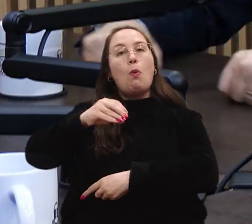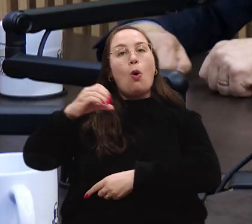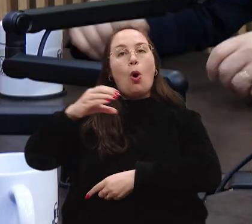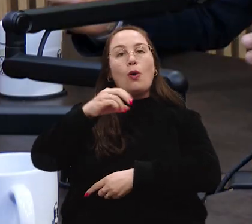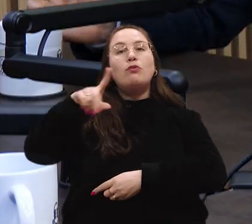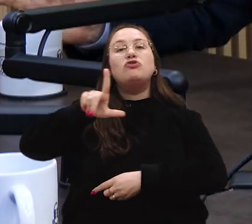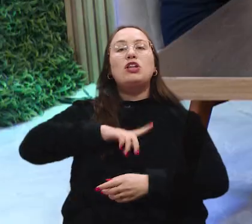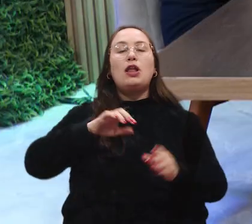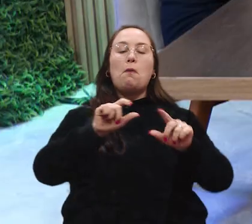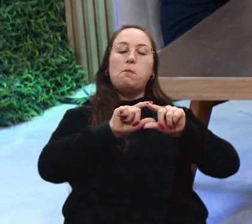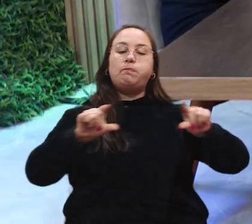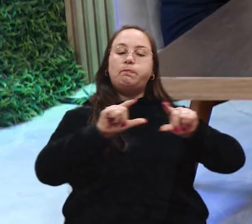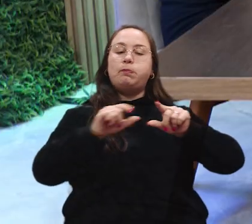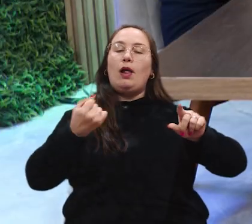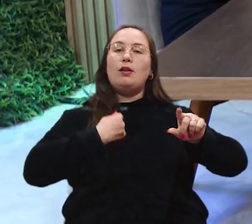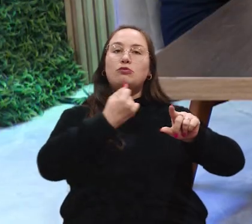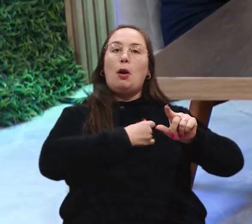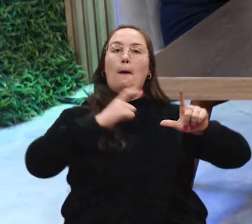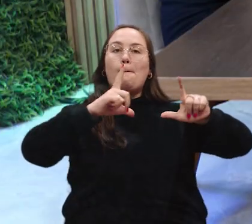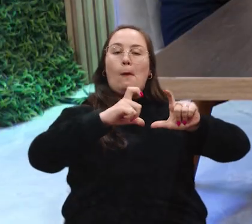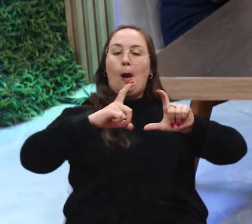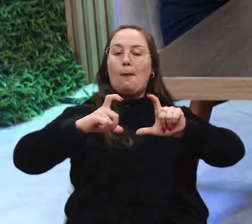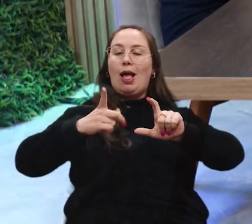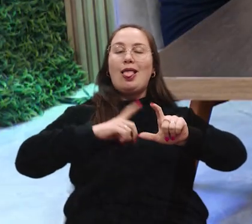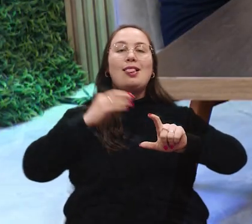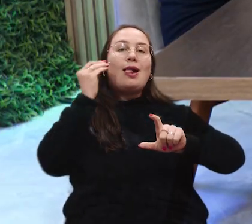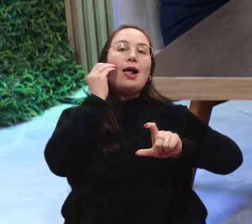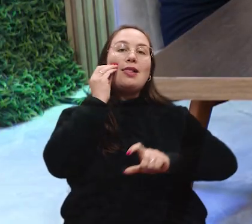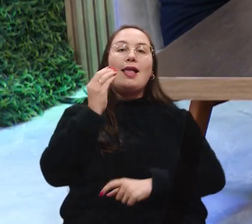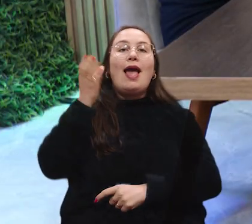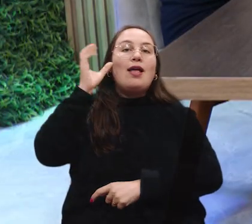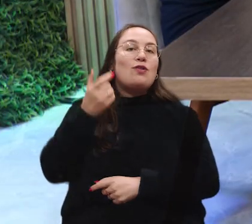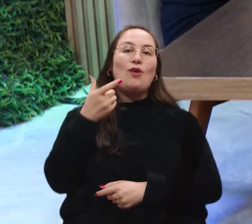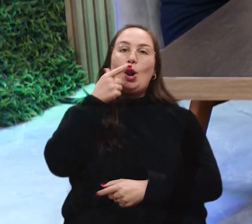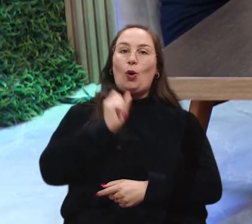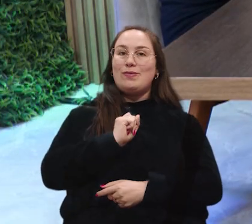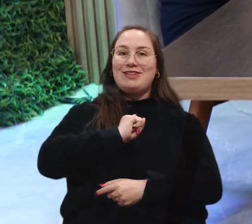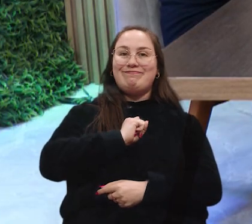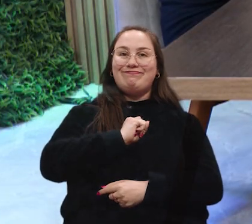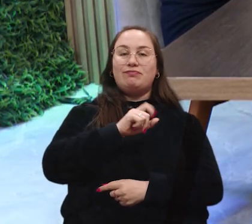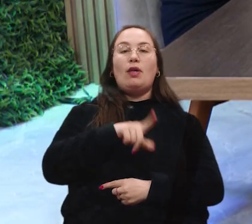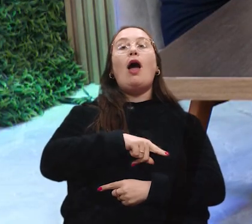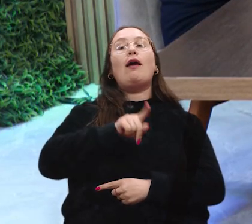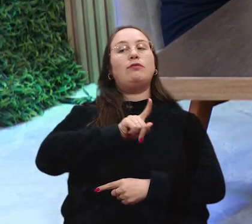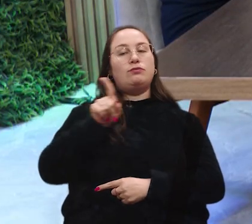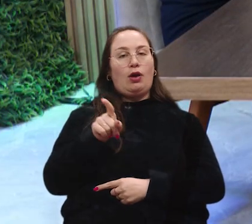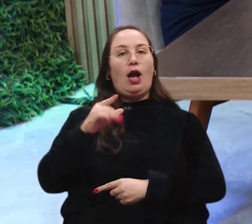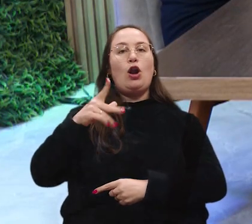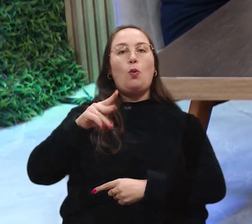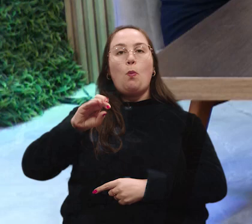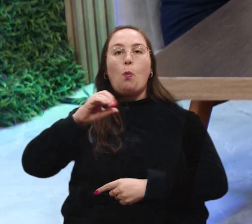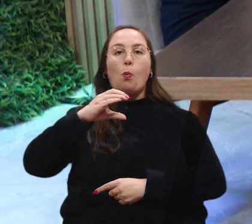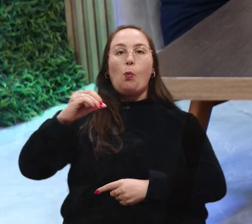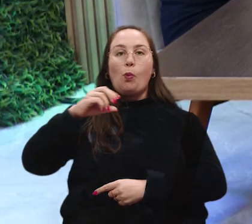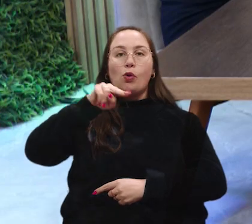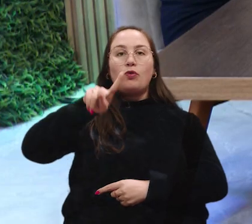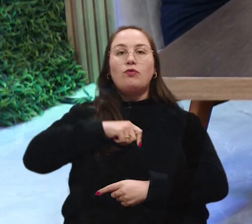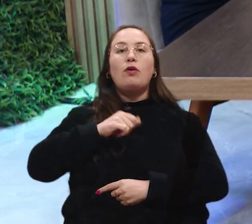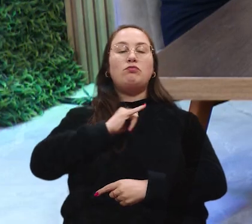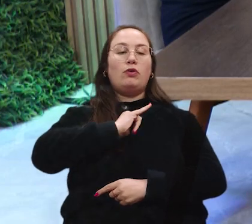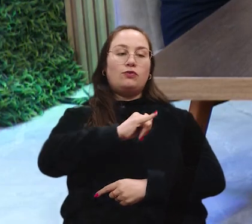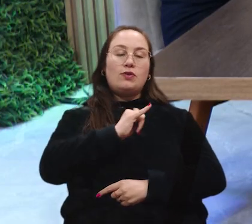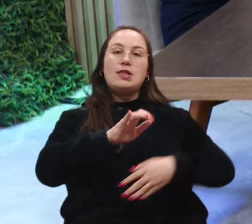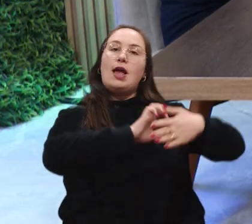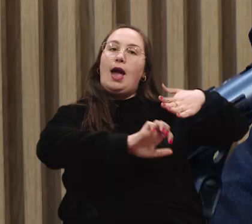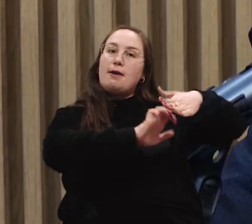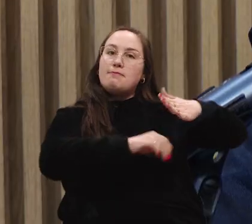já os protocolos anotados, print de tela, que eu tentei resolver e não consegui. Aí busca o Procon, o Procon vai notificar